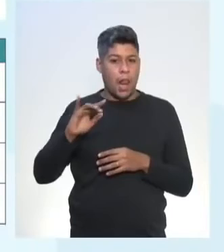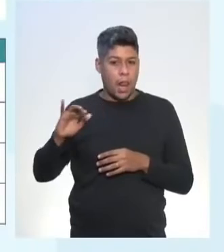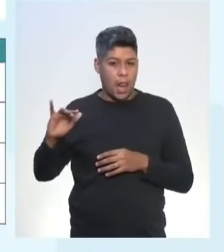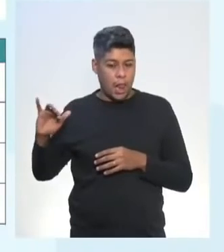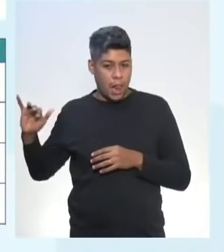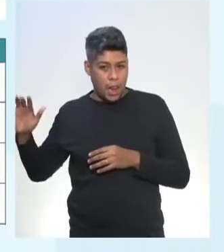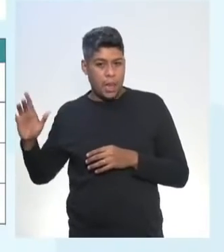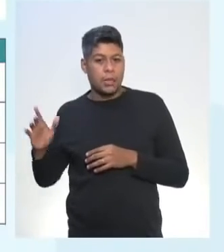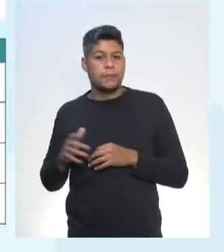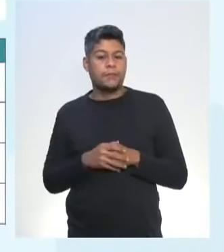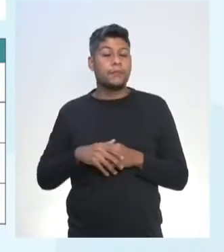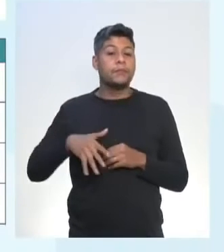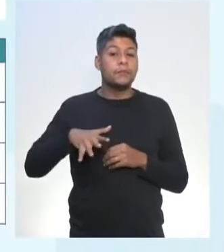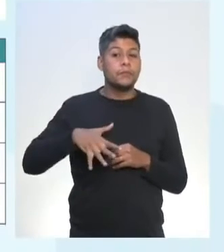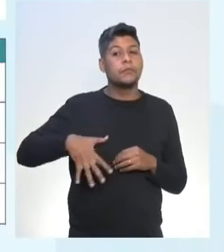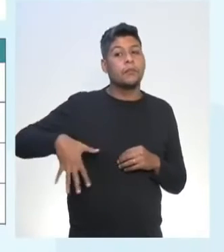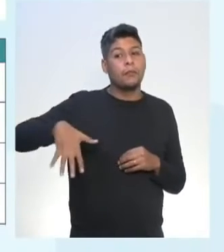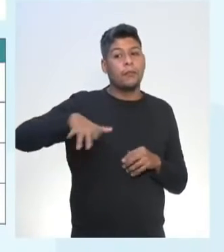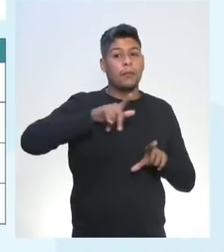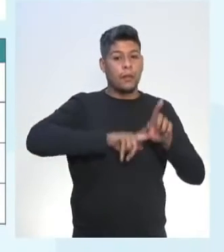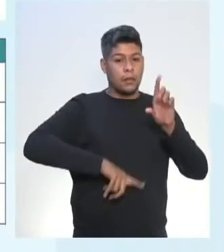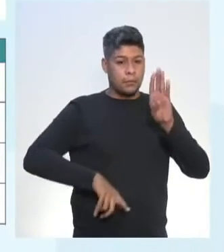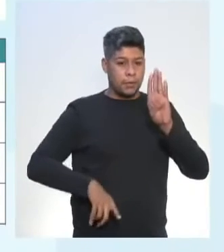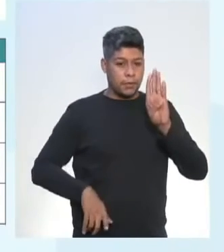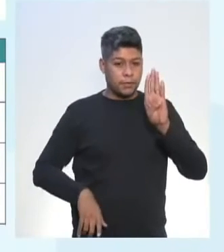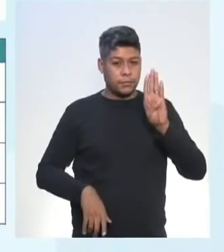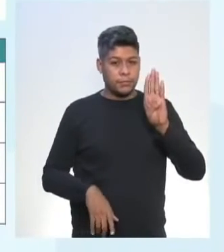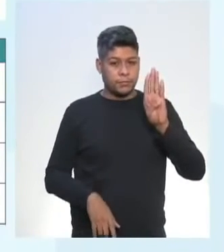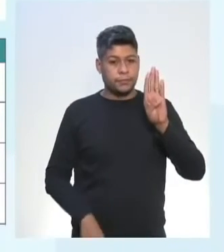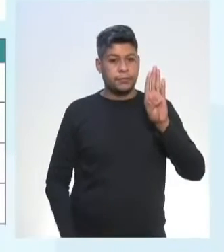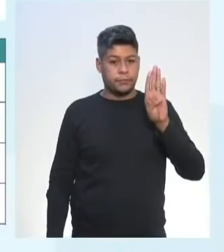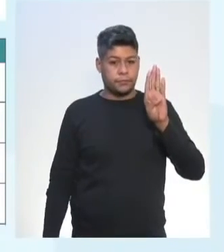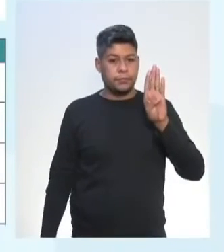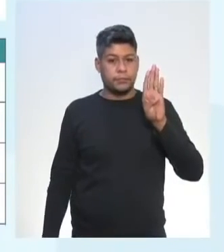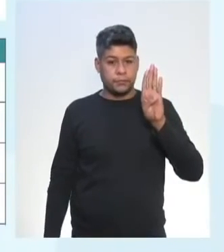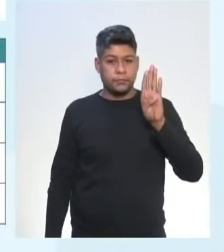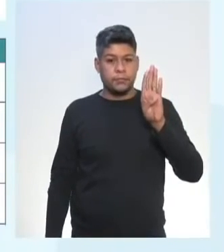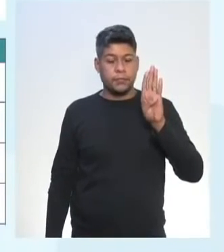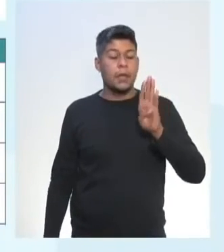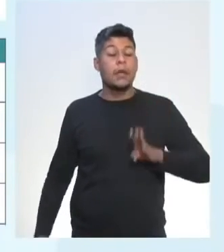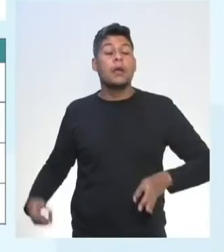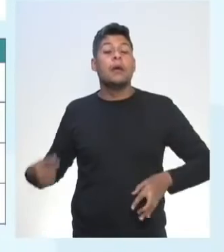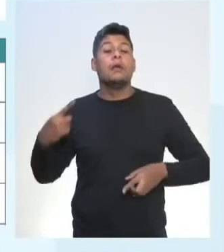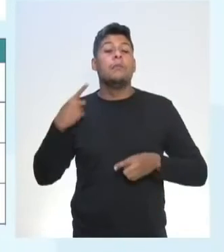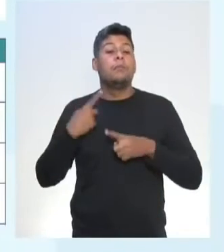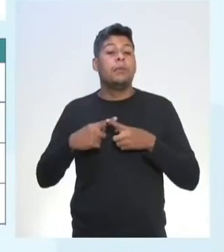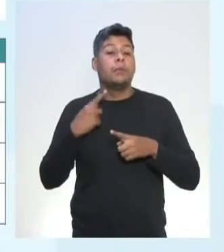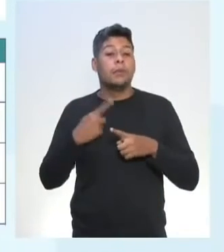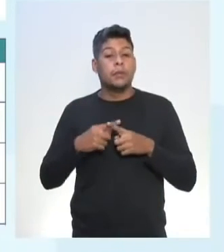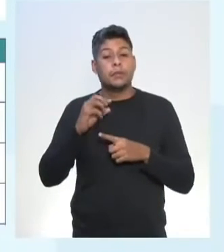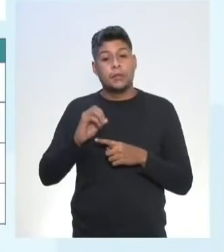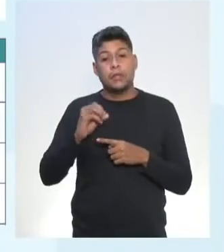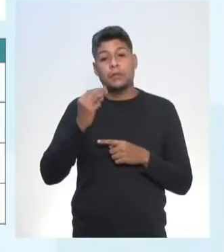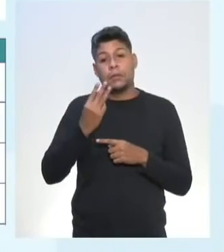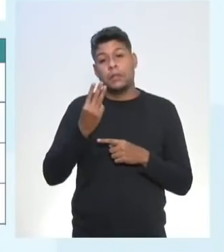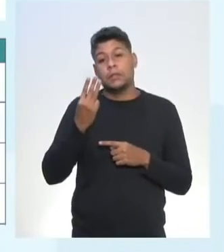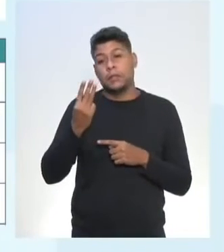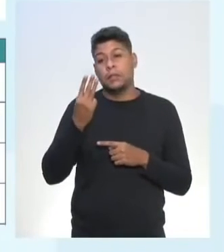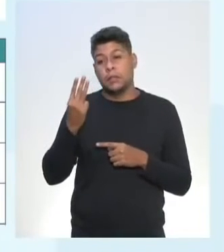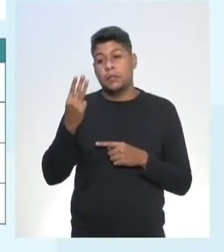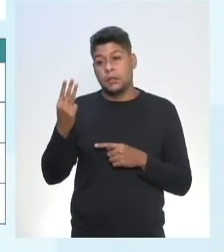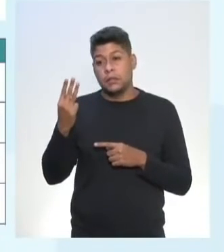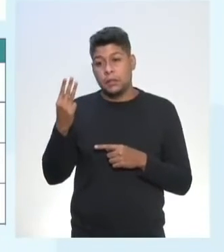muitos problemas e aqui posicionado na letra B que dá uma limpada nisso tá o porquê ó imagina-se 03